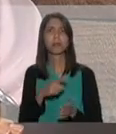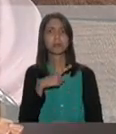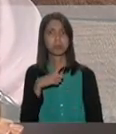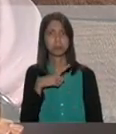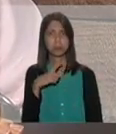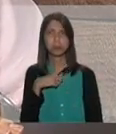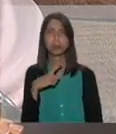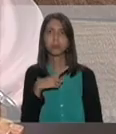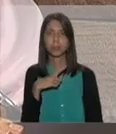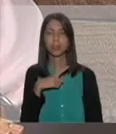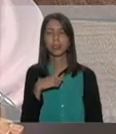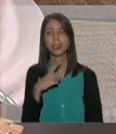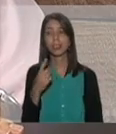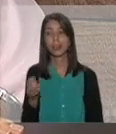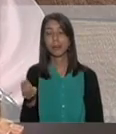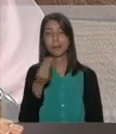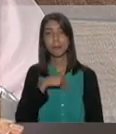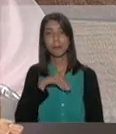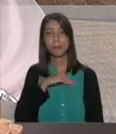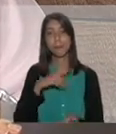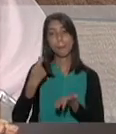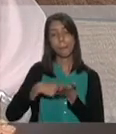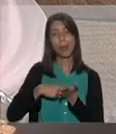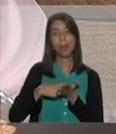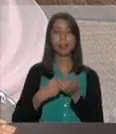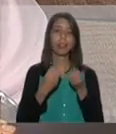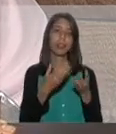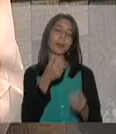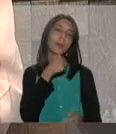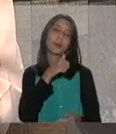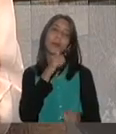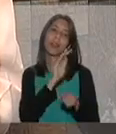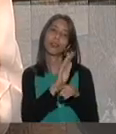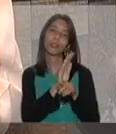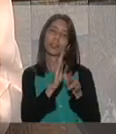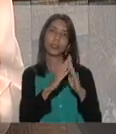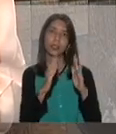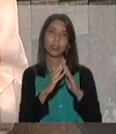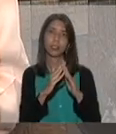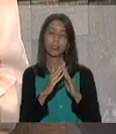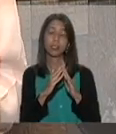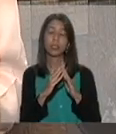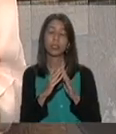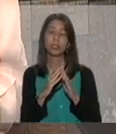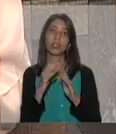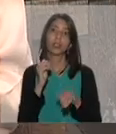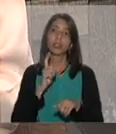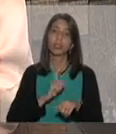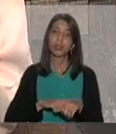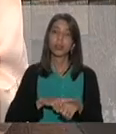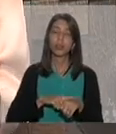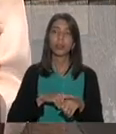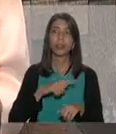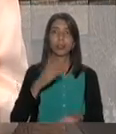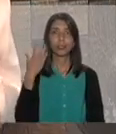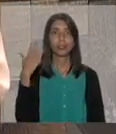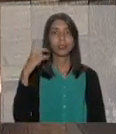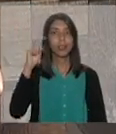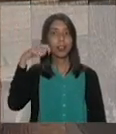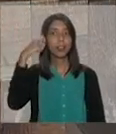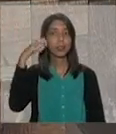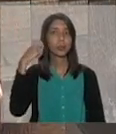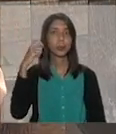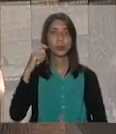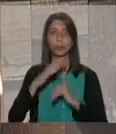meu cachê de ator que eu entregava para minha mãe. Já dava uma ajuda, né? Sim, na casa. Isso no momento em que